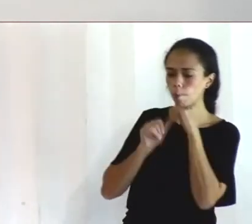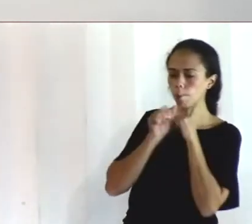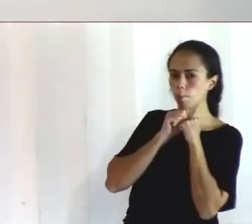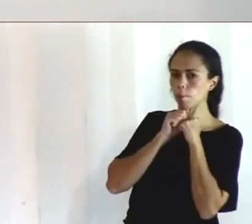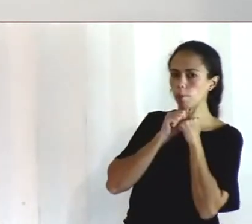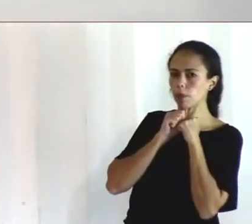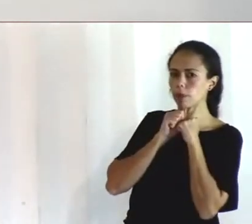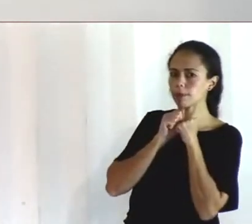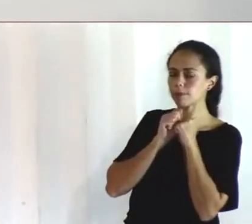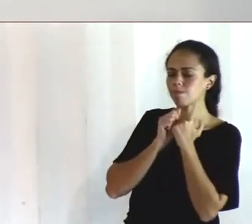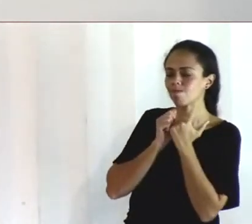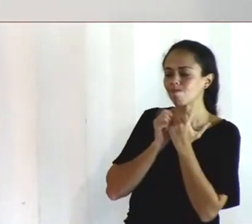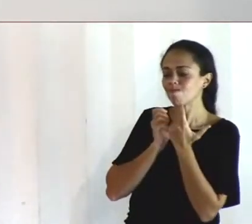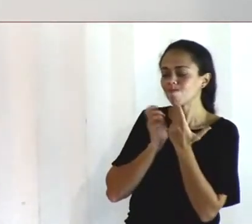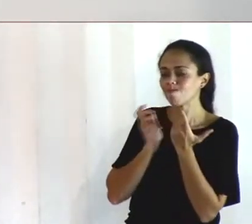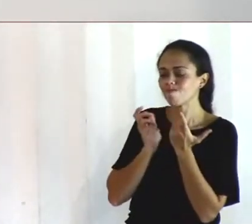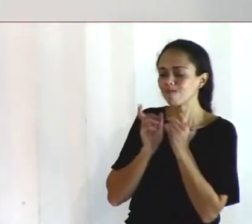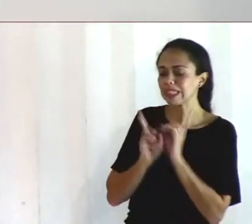nenhum.